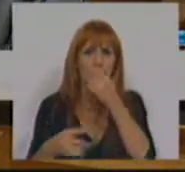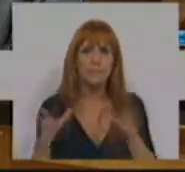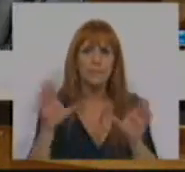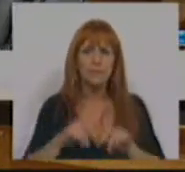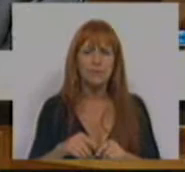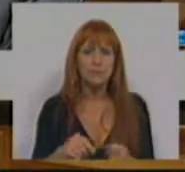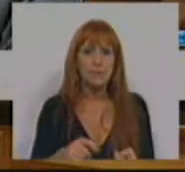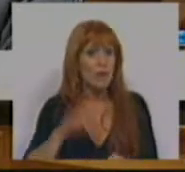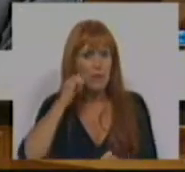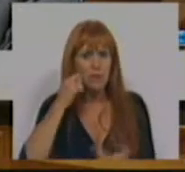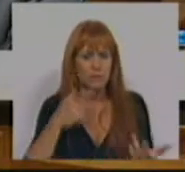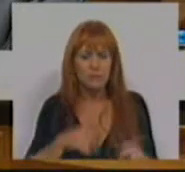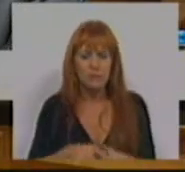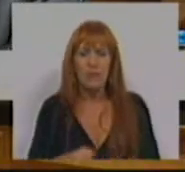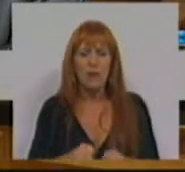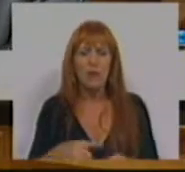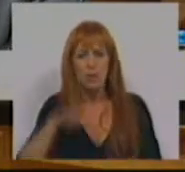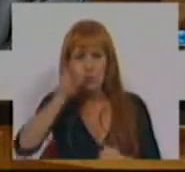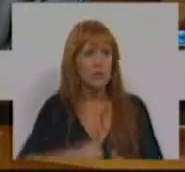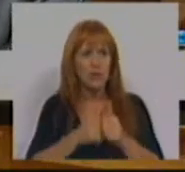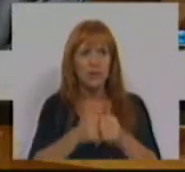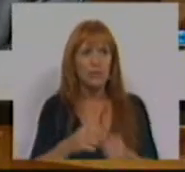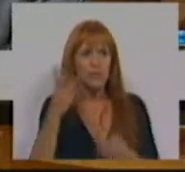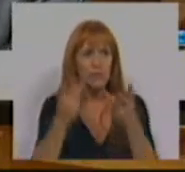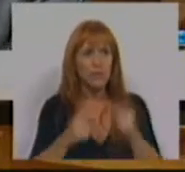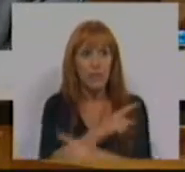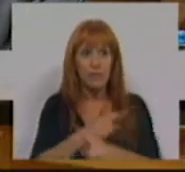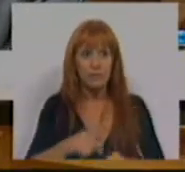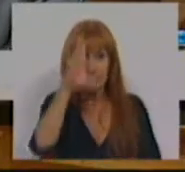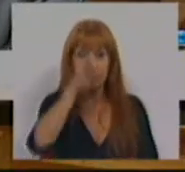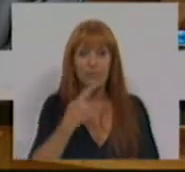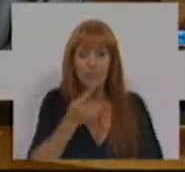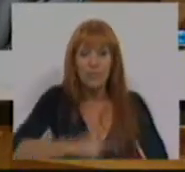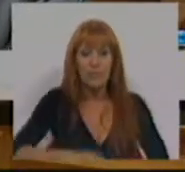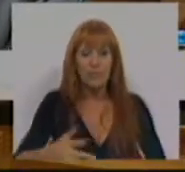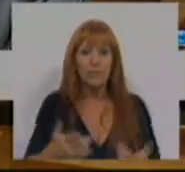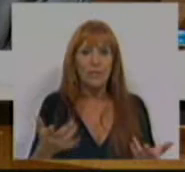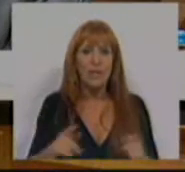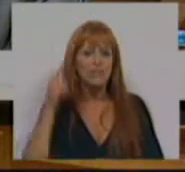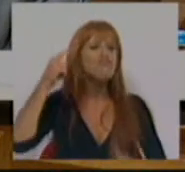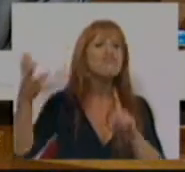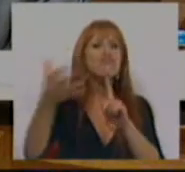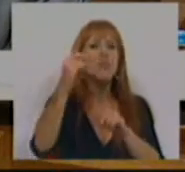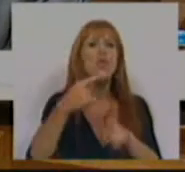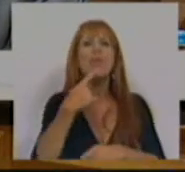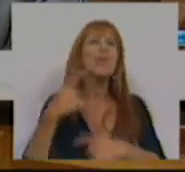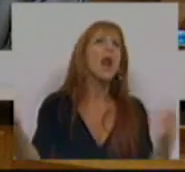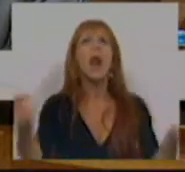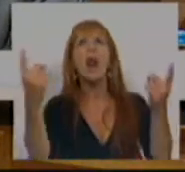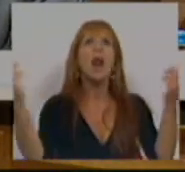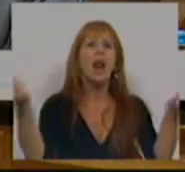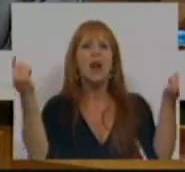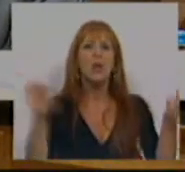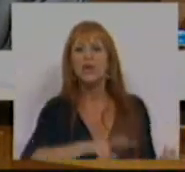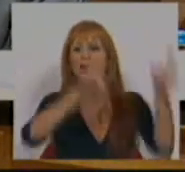meta que o Governo não conseguiu cumprir, e é um orçamento que impede o Governo, uma vez mais, de alcançar a tão anunciada e